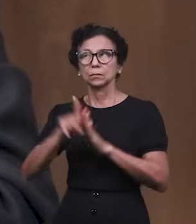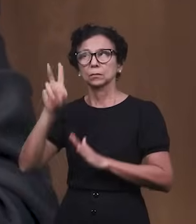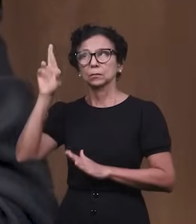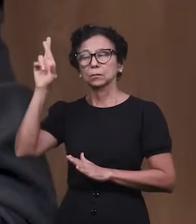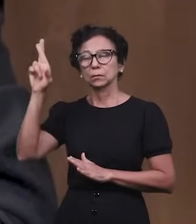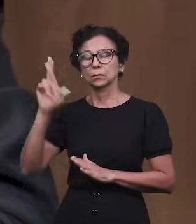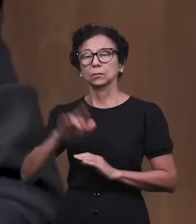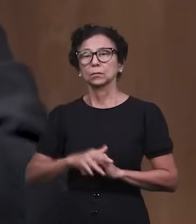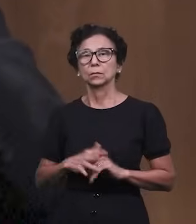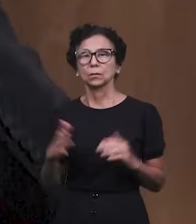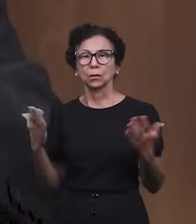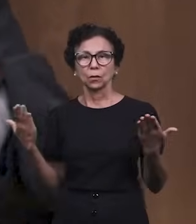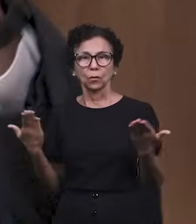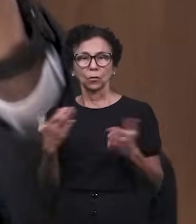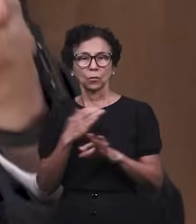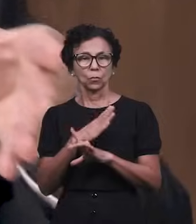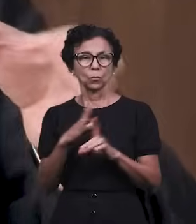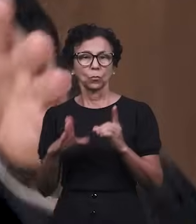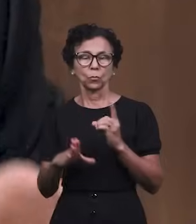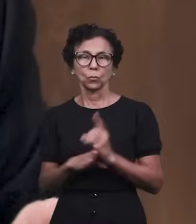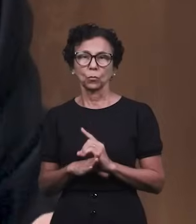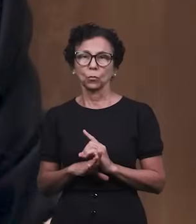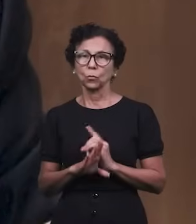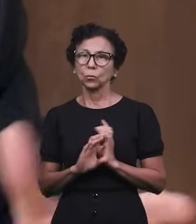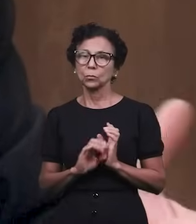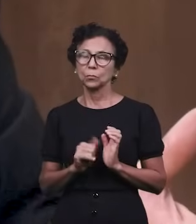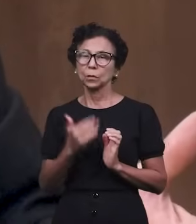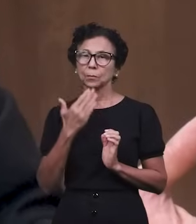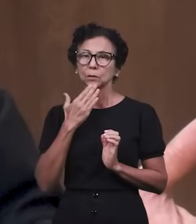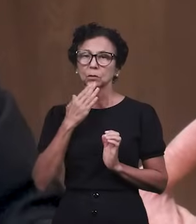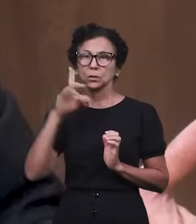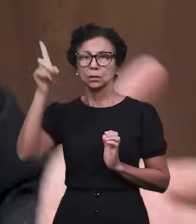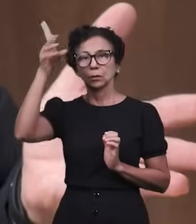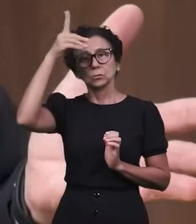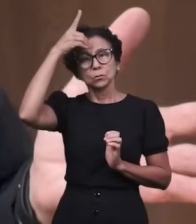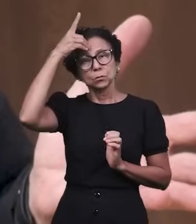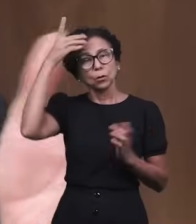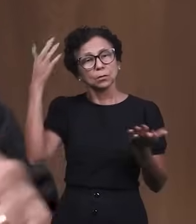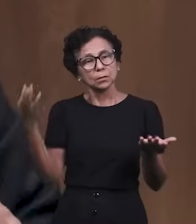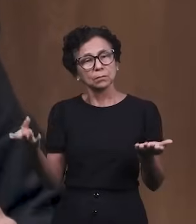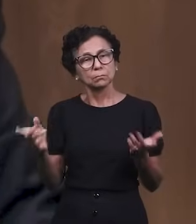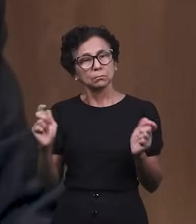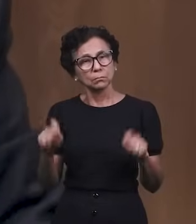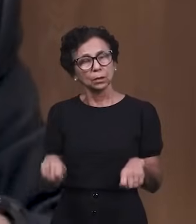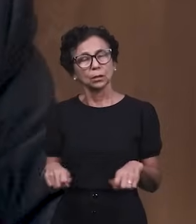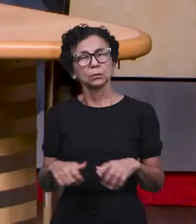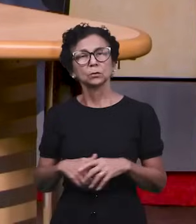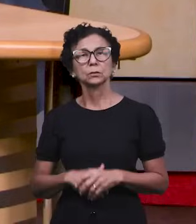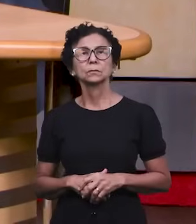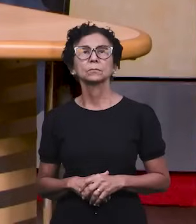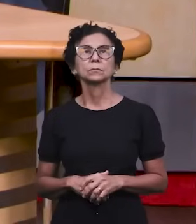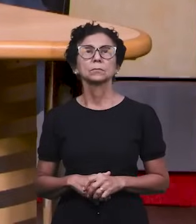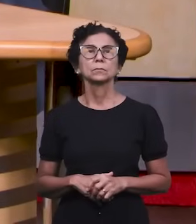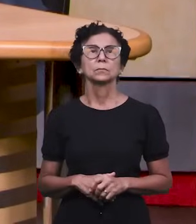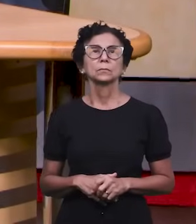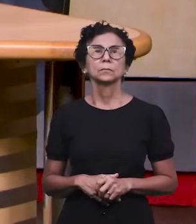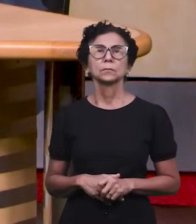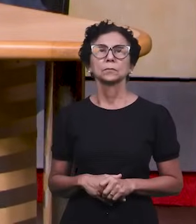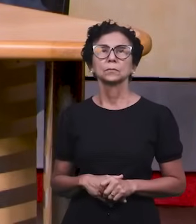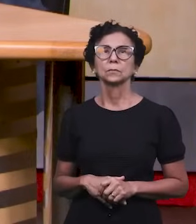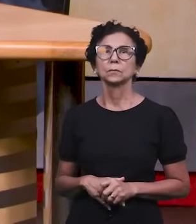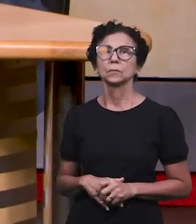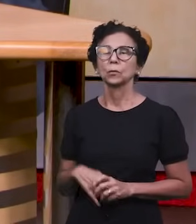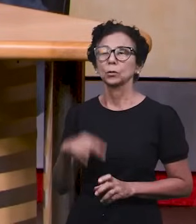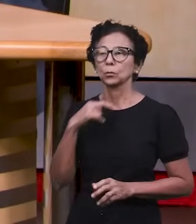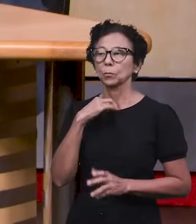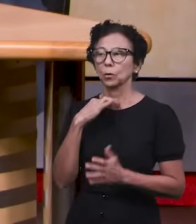vai ser um culto para buscar os dons espirituais. Por que não? Isso pode ser feito. E o que não pode acontecer é